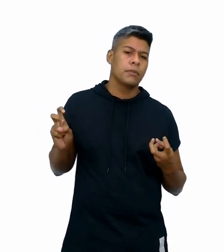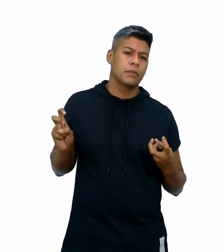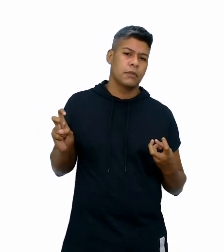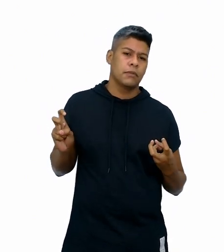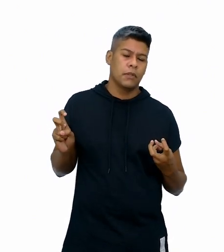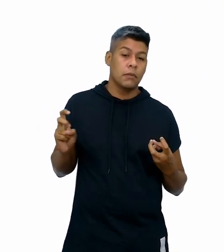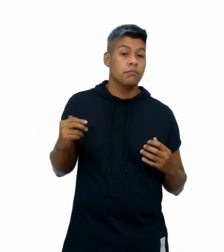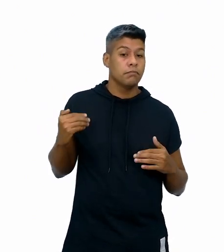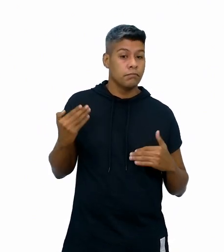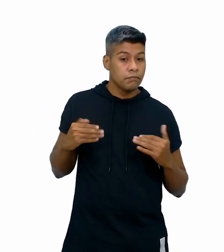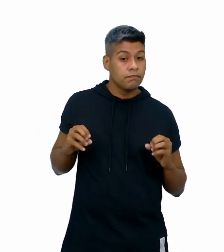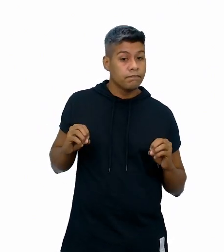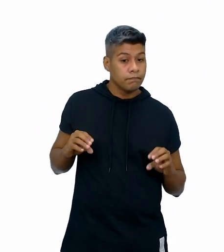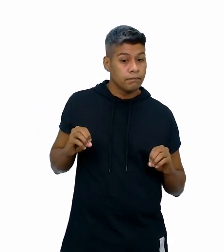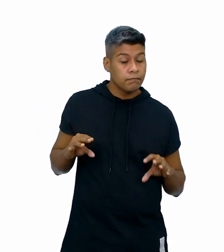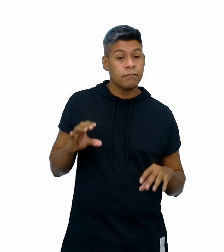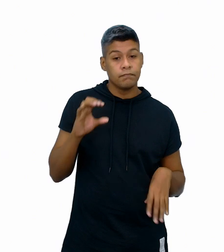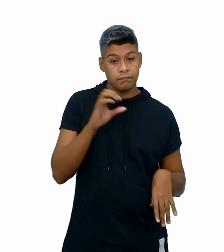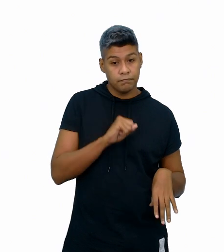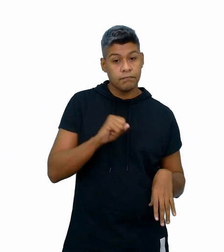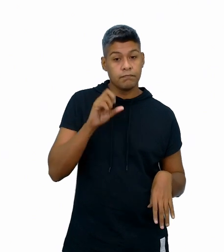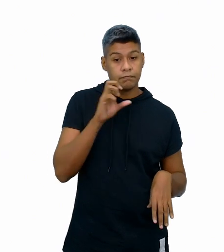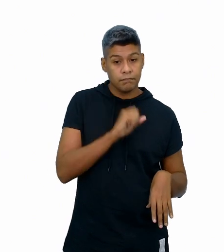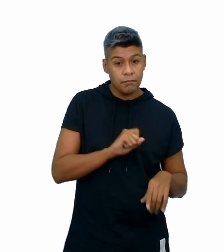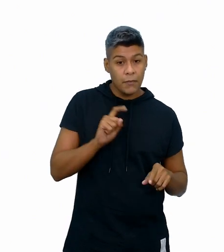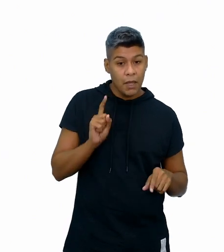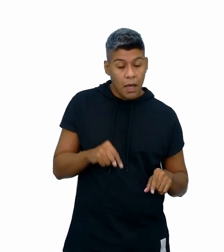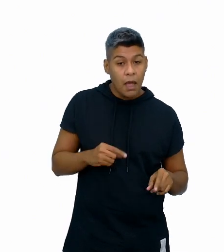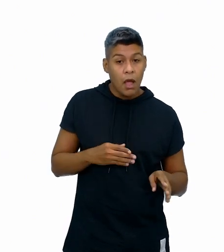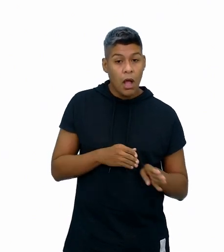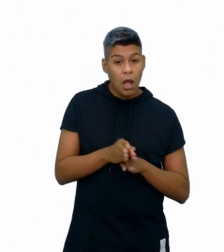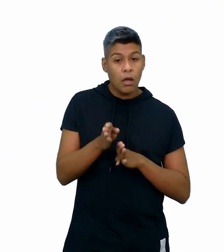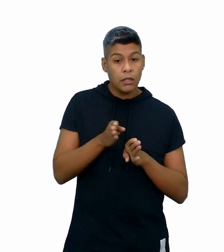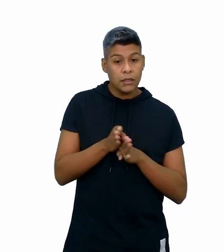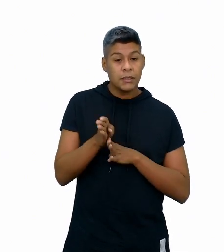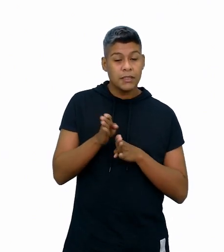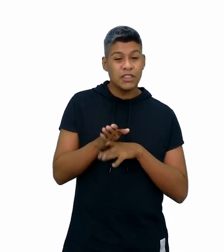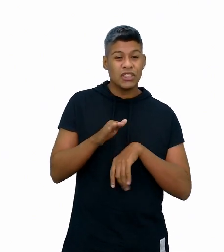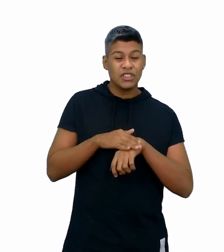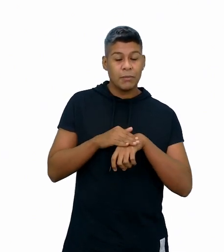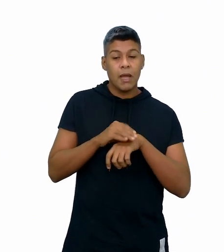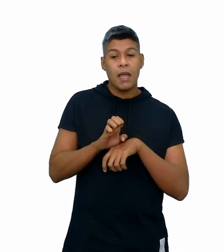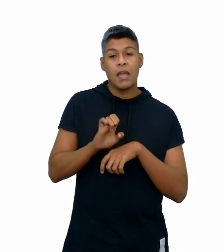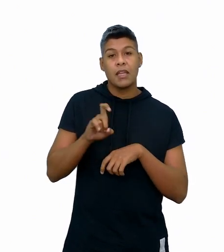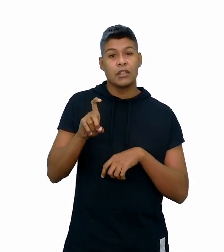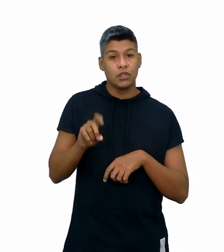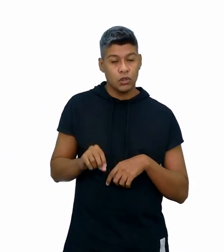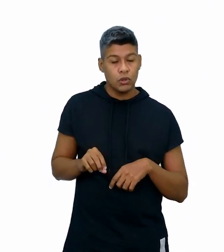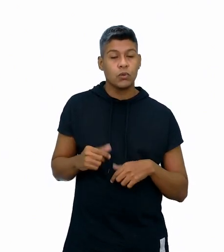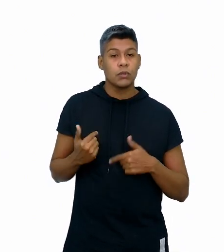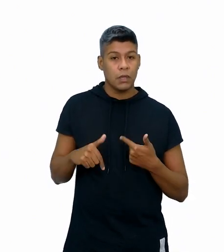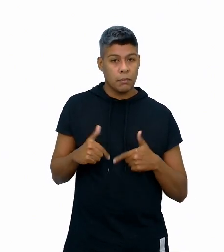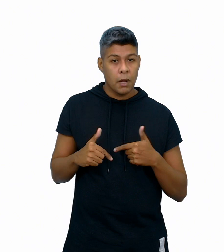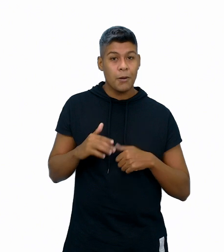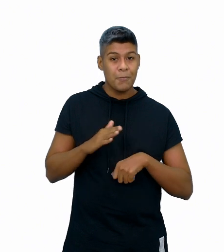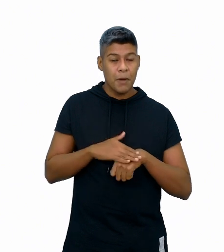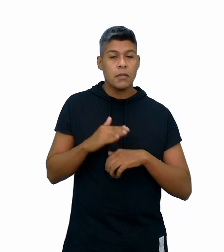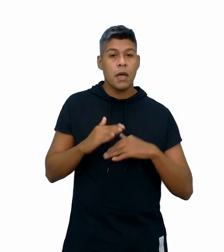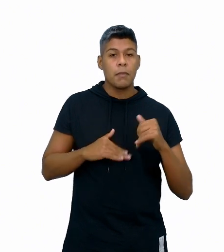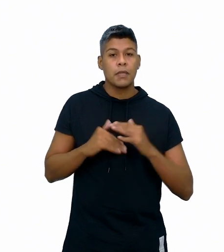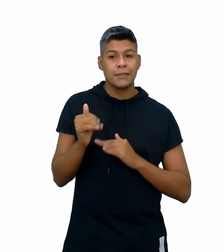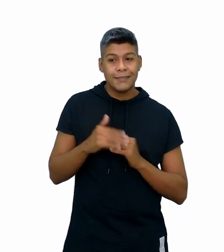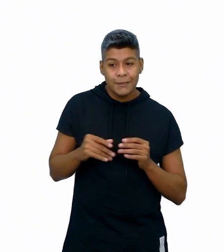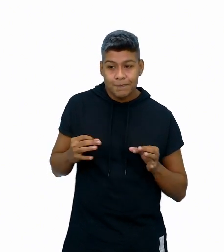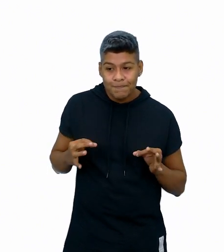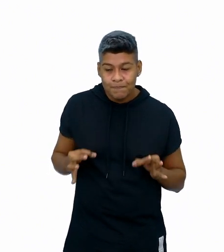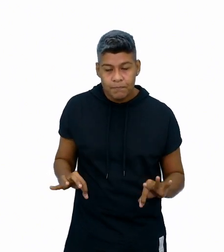o processo de ensino-aprendizagem, ele é orientado por eixos que tornam o trabalho com as habilidades mais orgânico,